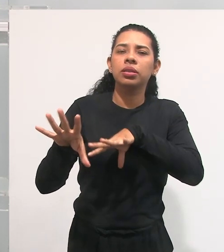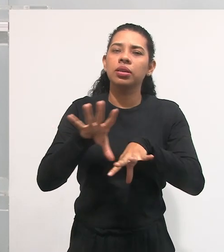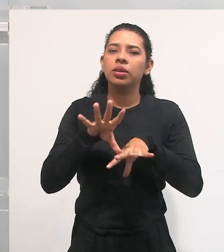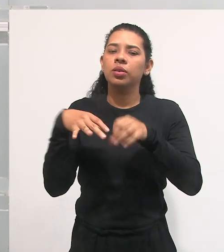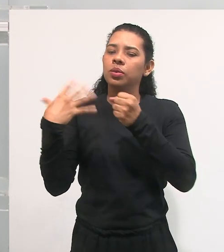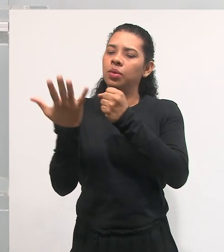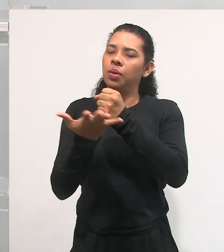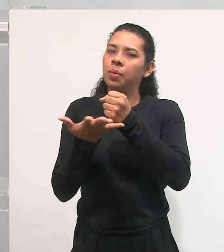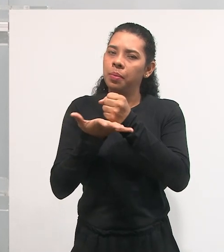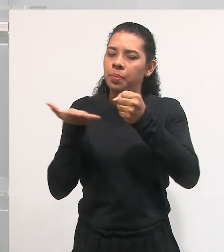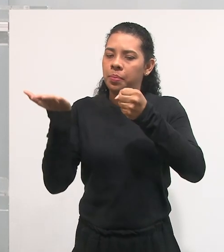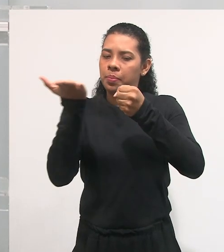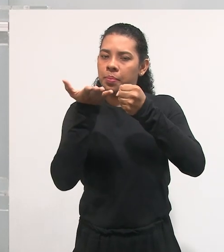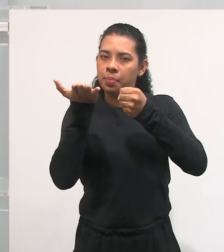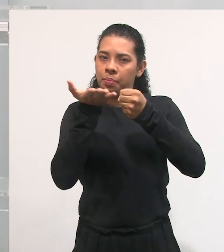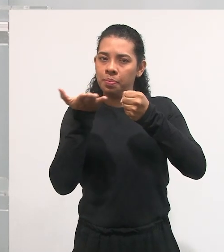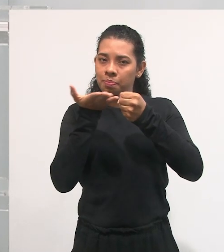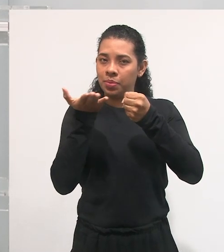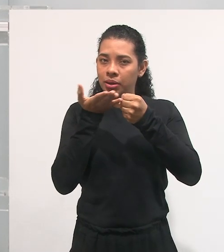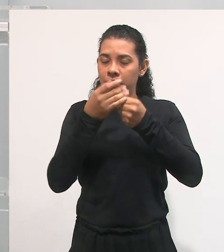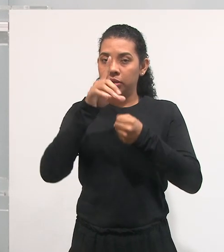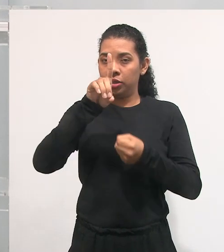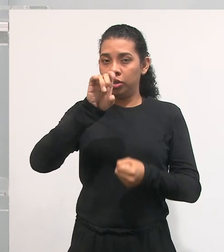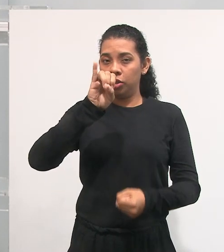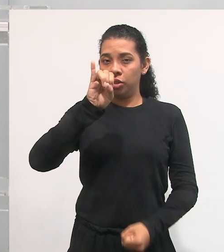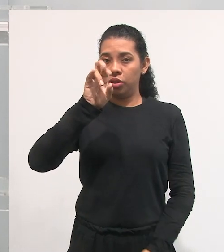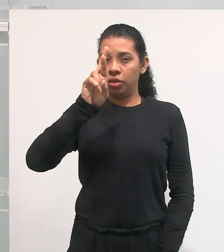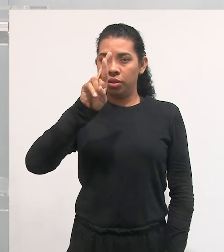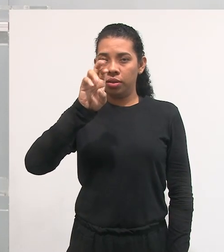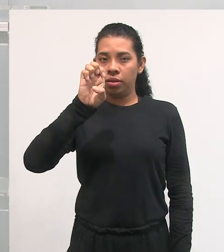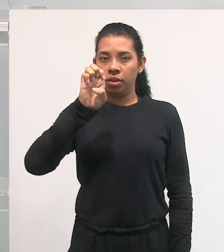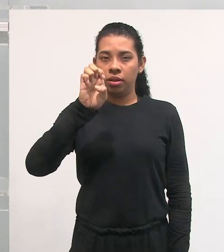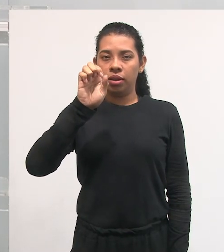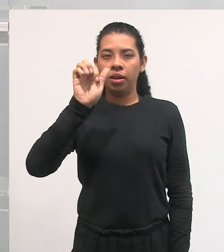da educação. Todas as diretrizes